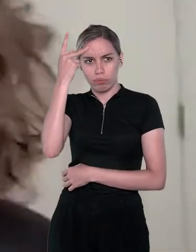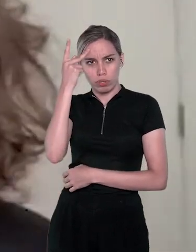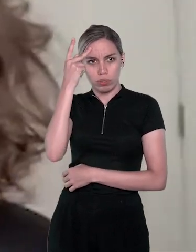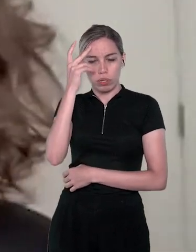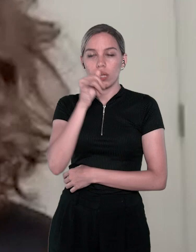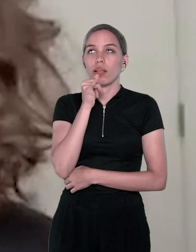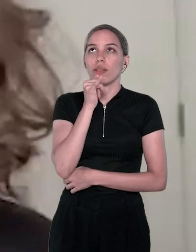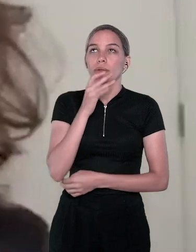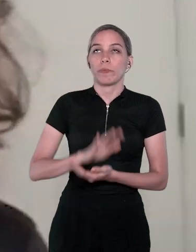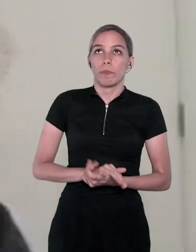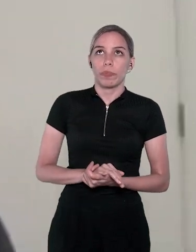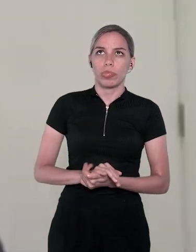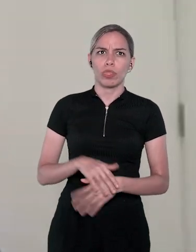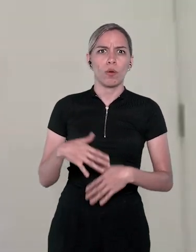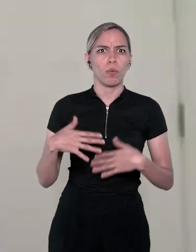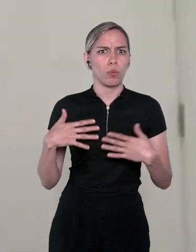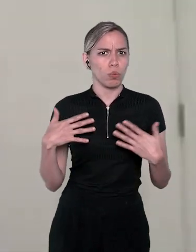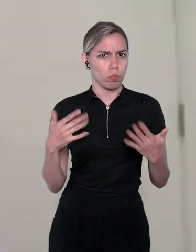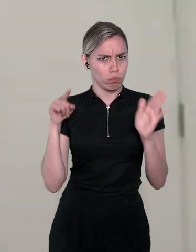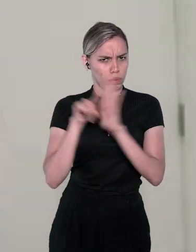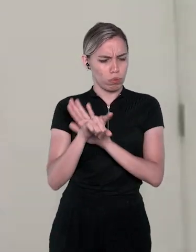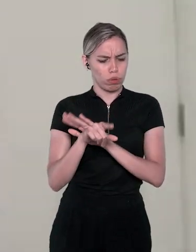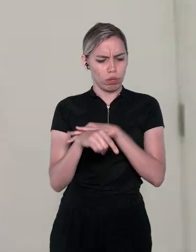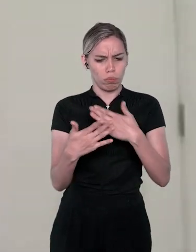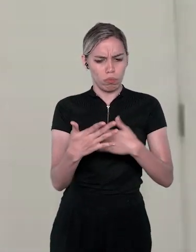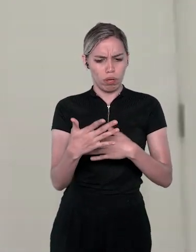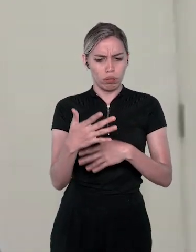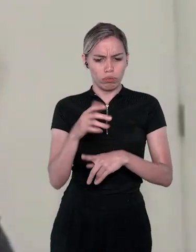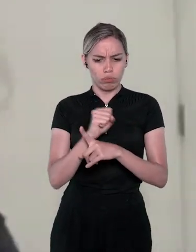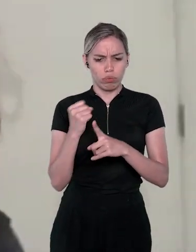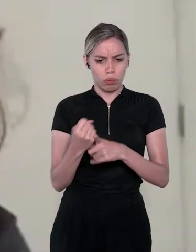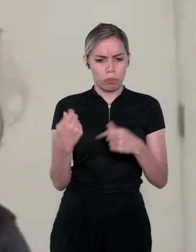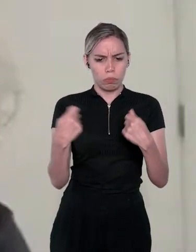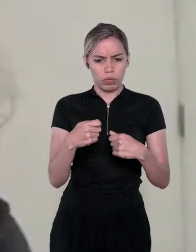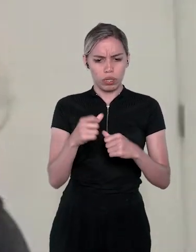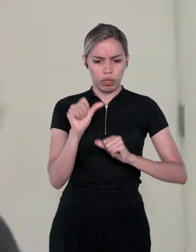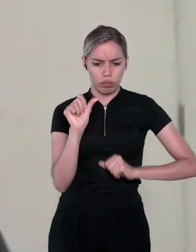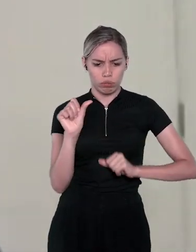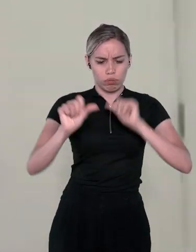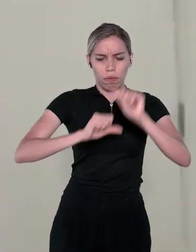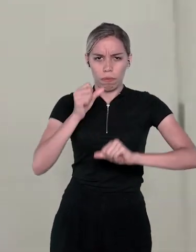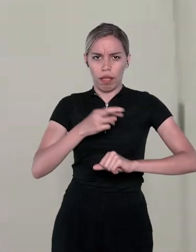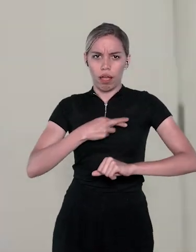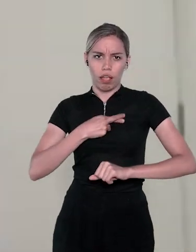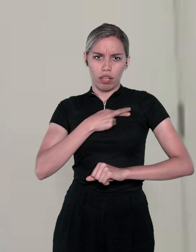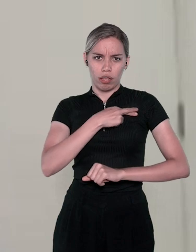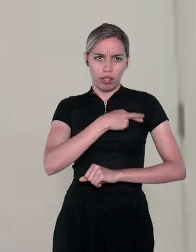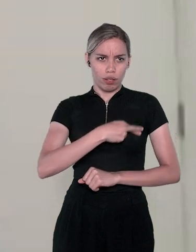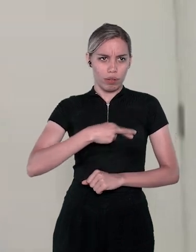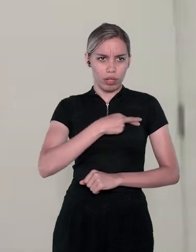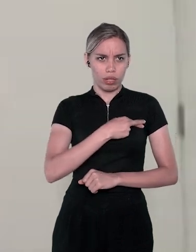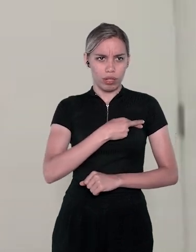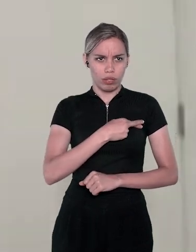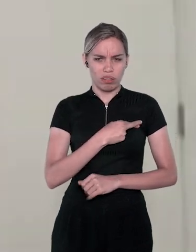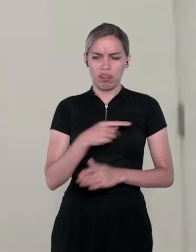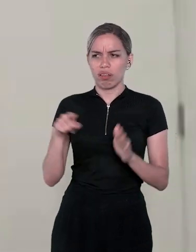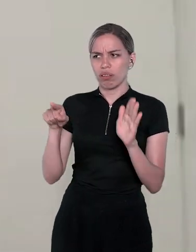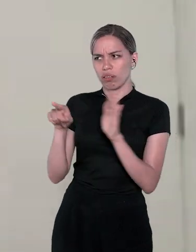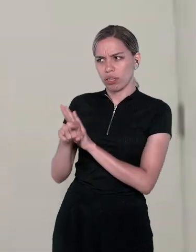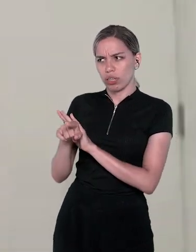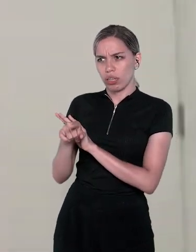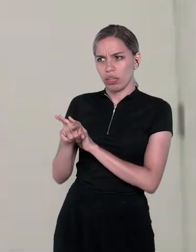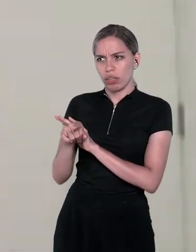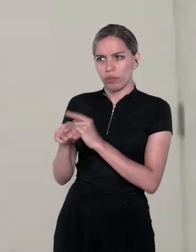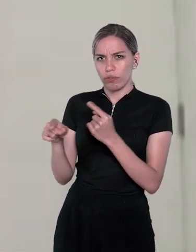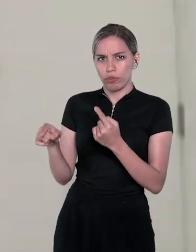o sociólogo precisa virar um romancista, um ficcionista? Que te, né, para além desse